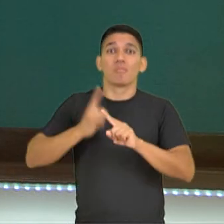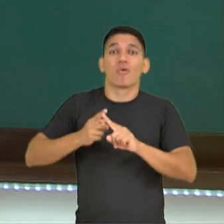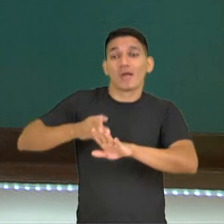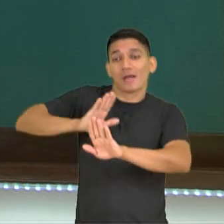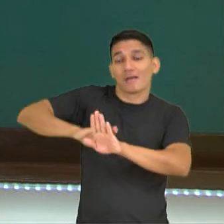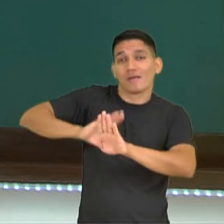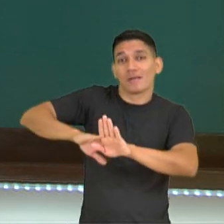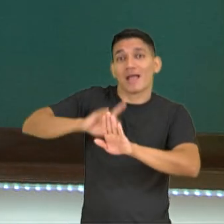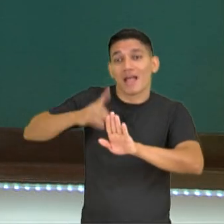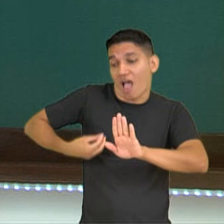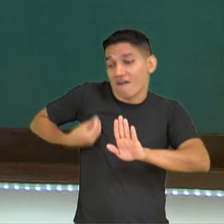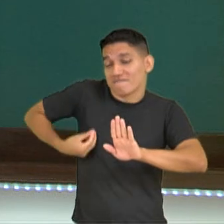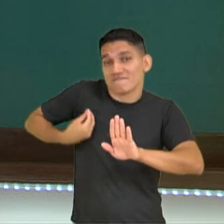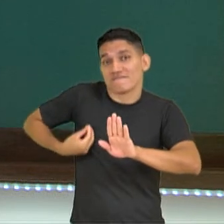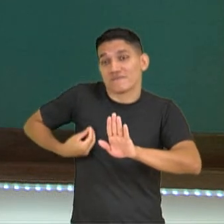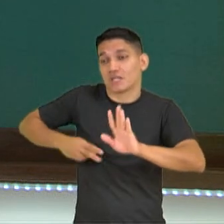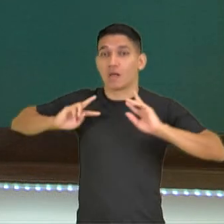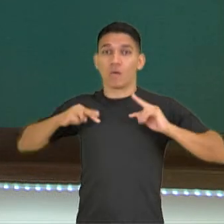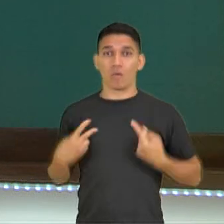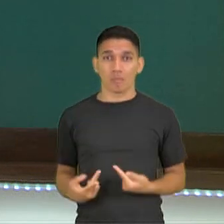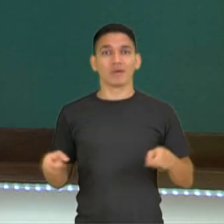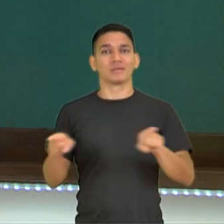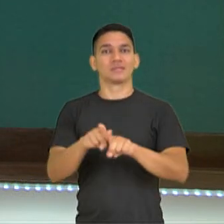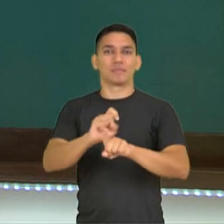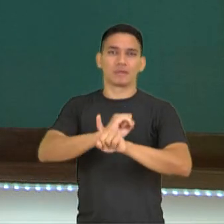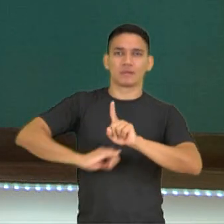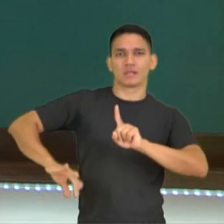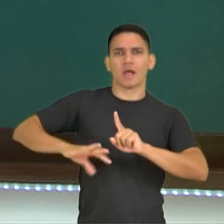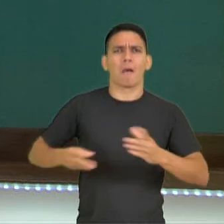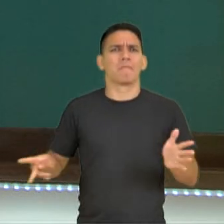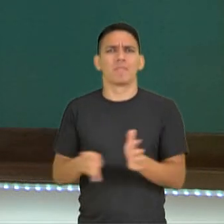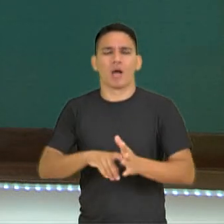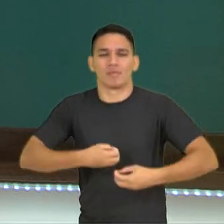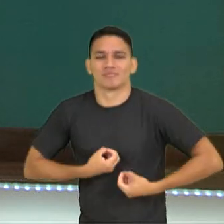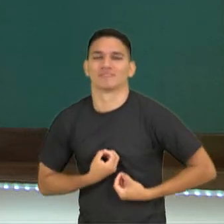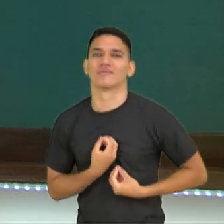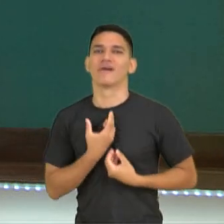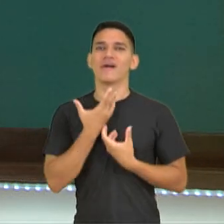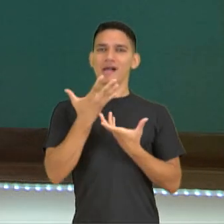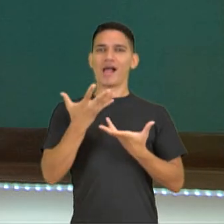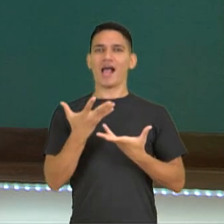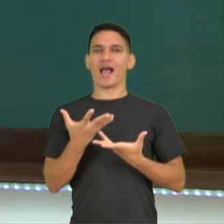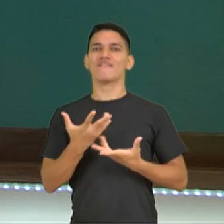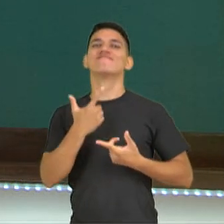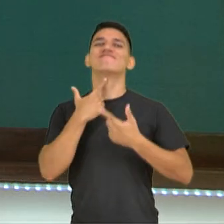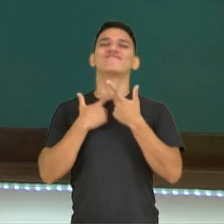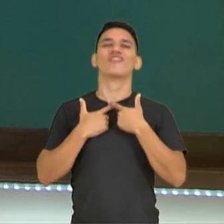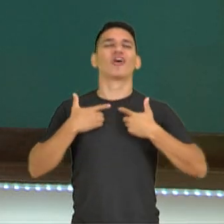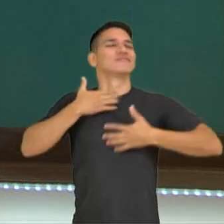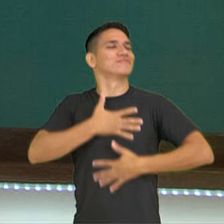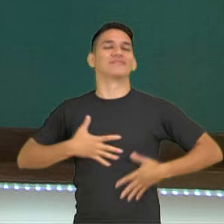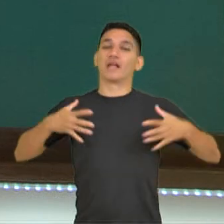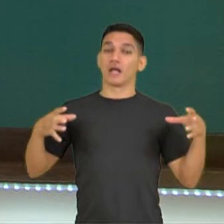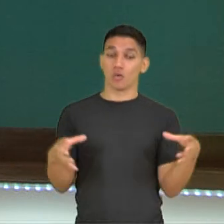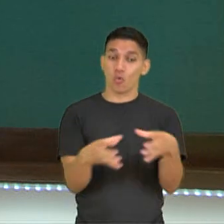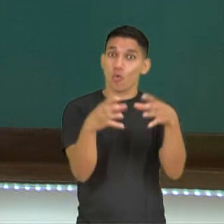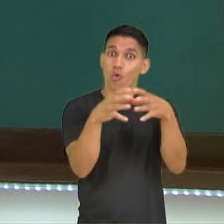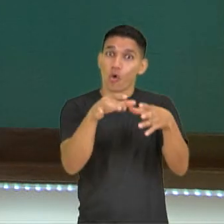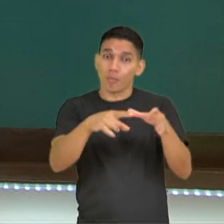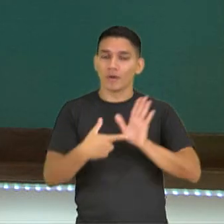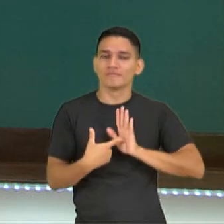e da sociedade. É uma arte que nasceu do entusiasmo e cresceu como expressão coletiva.